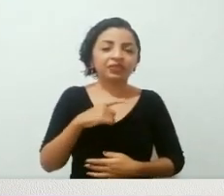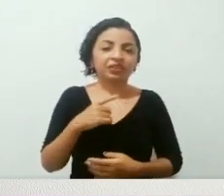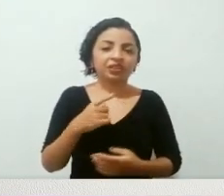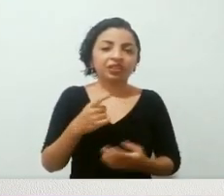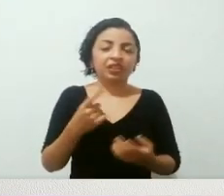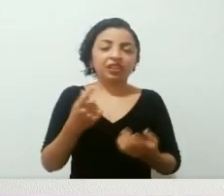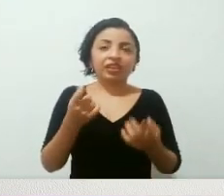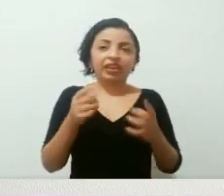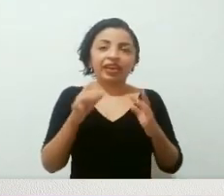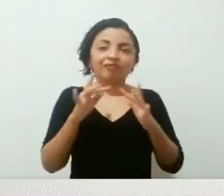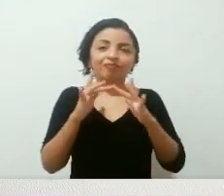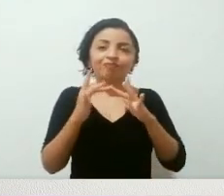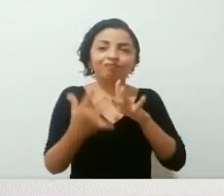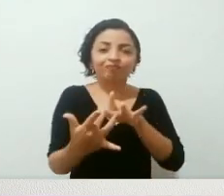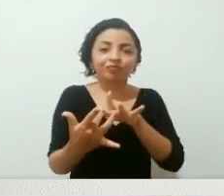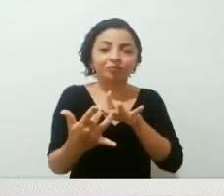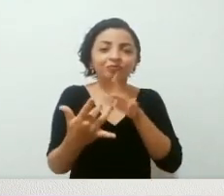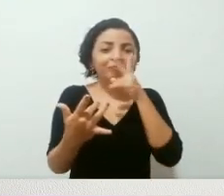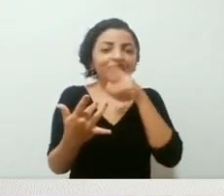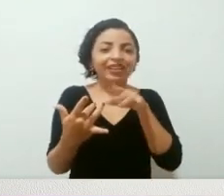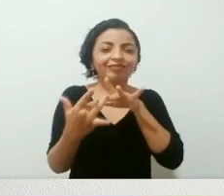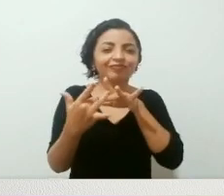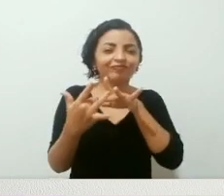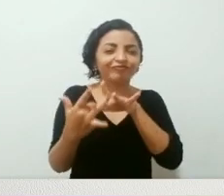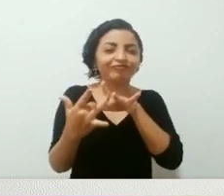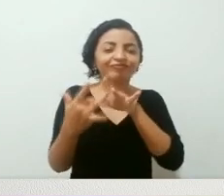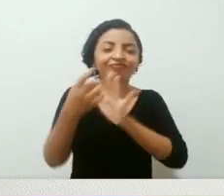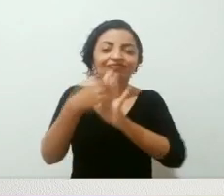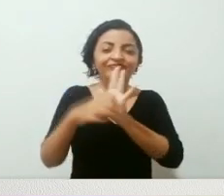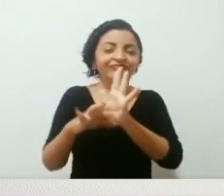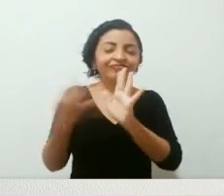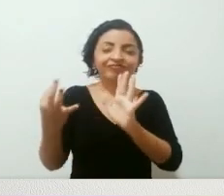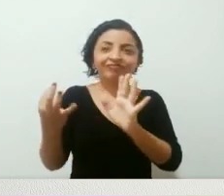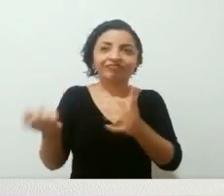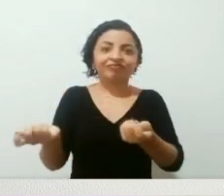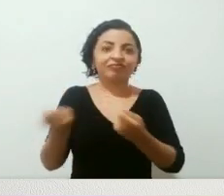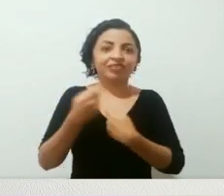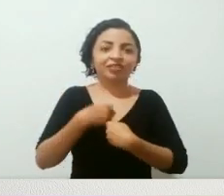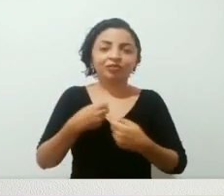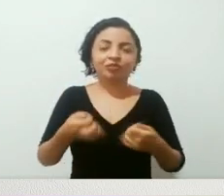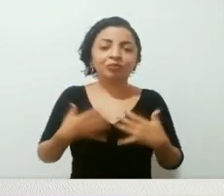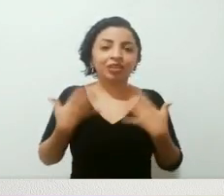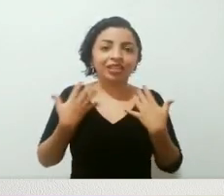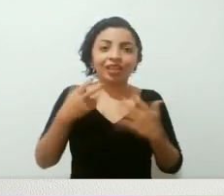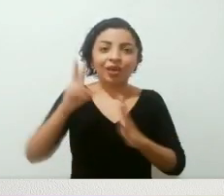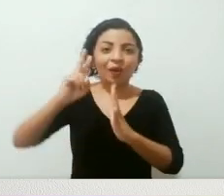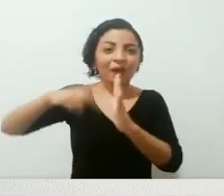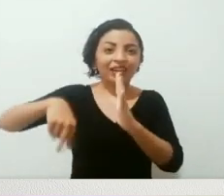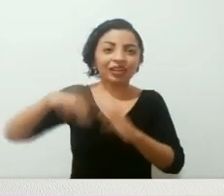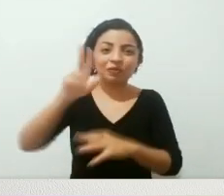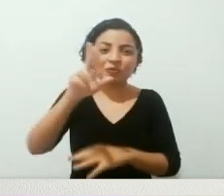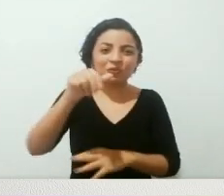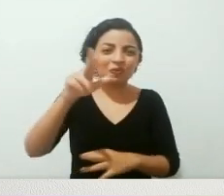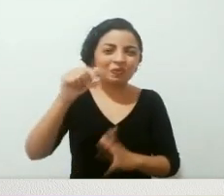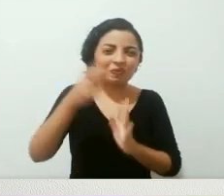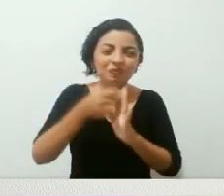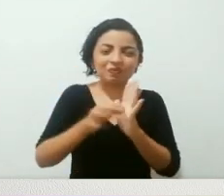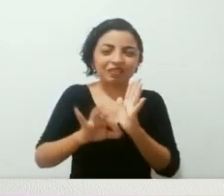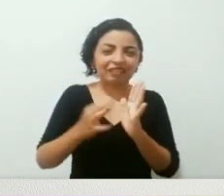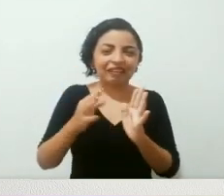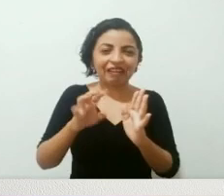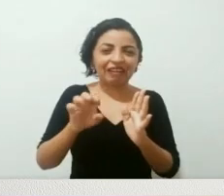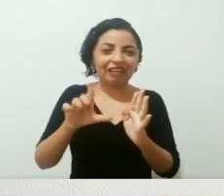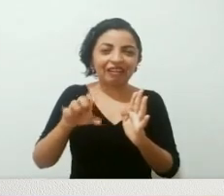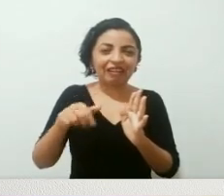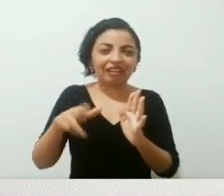uma proximidade com essa escritora, que tem sido, uma das grandes surpresas do ano, assim, eu nunca tinha lido nada da Helena Ferrante, e